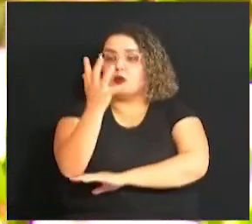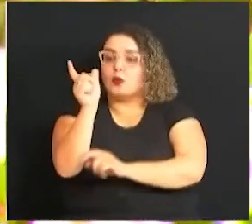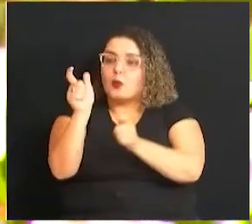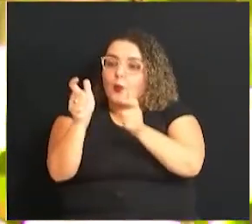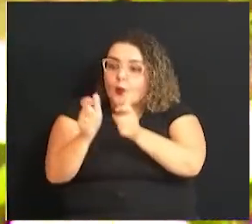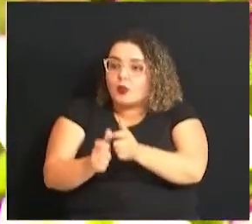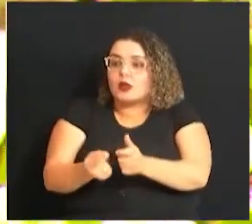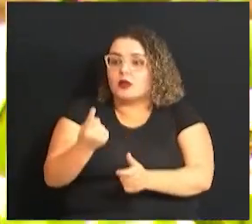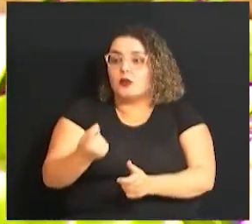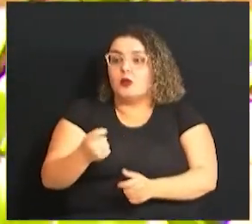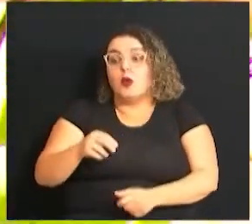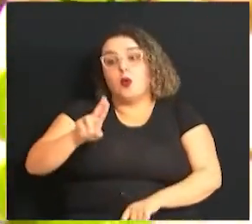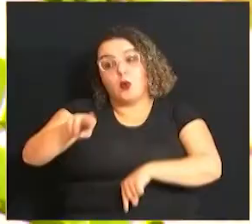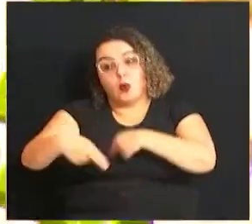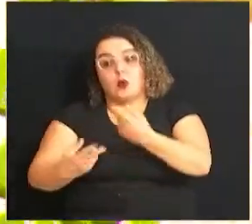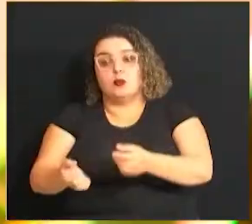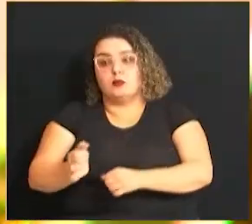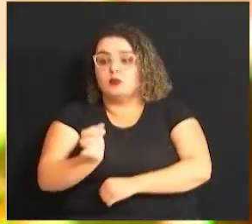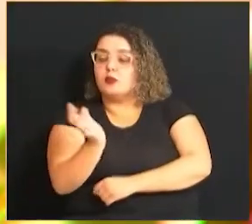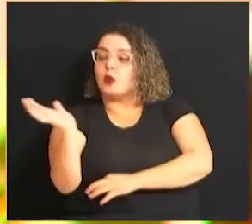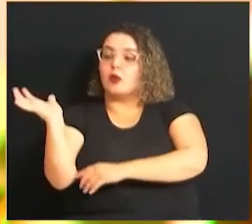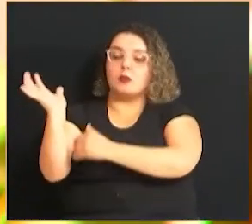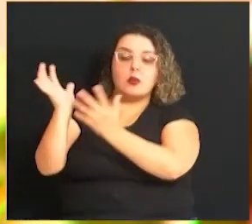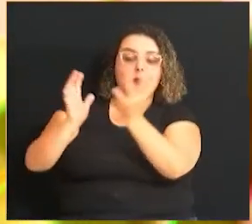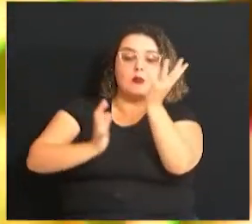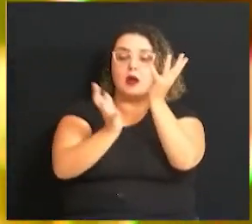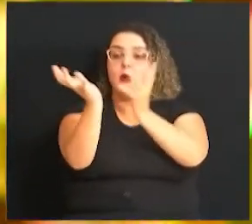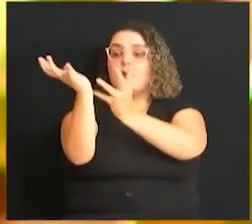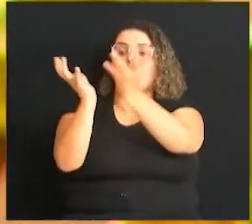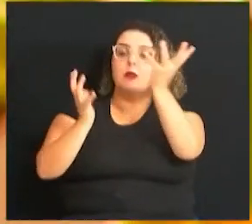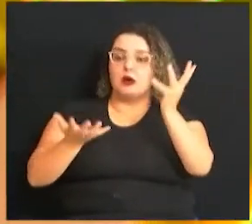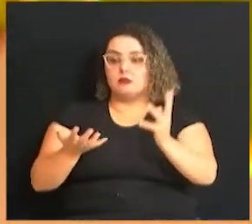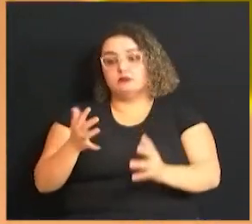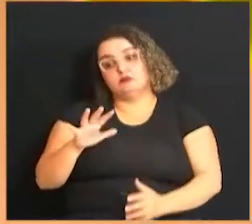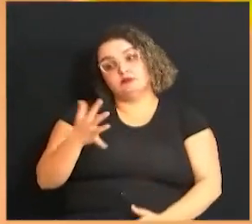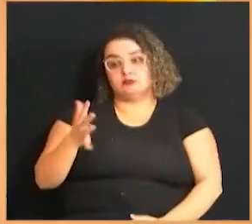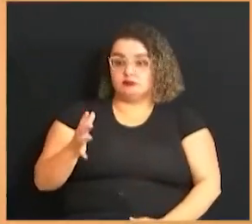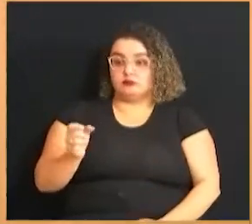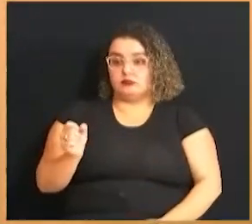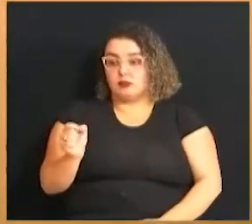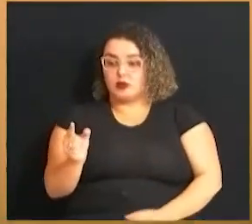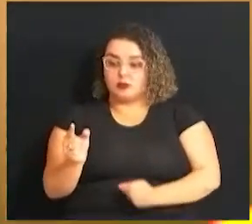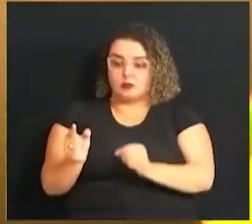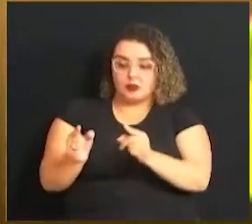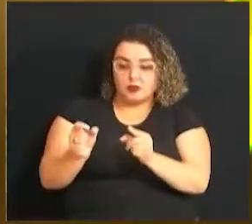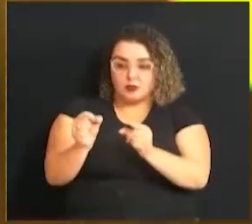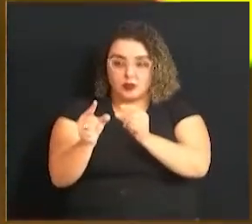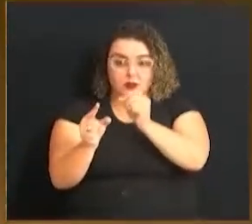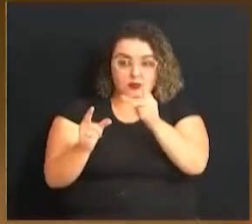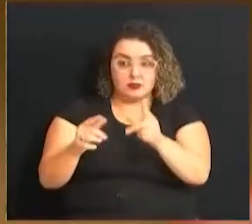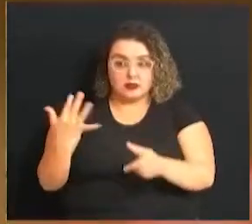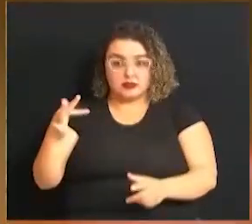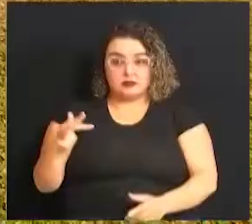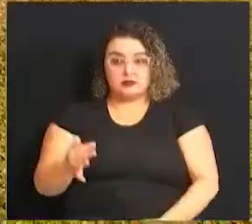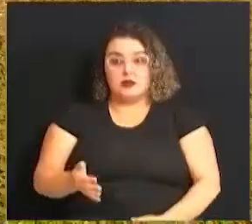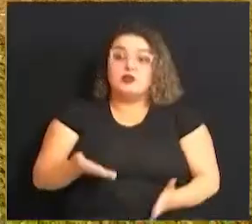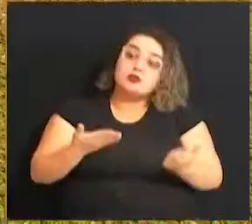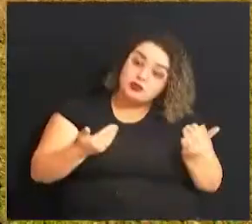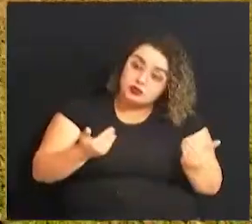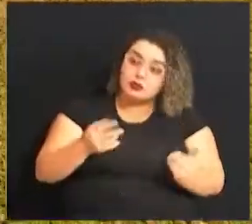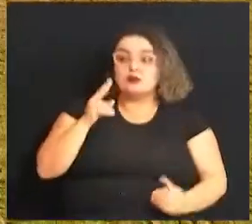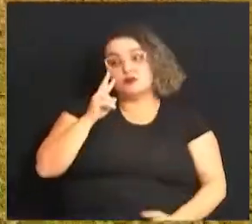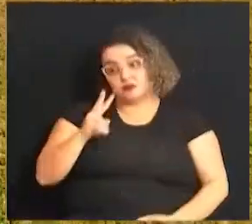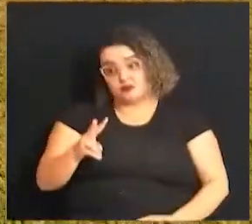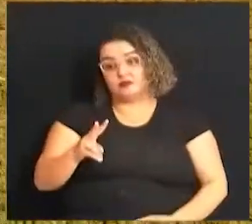com tronco mais fino e único, outros com ramificações, mais ou menos espinhos, mas os